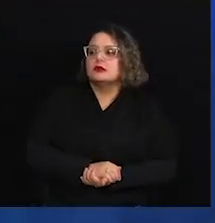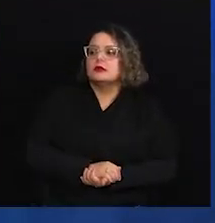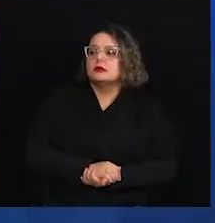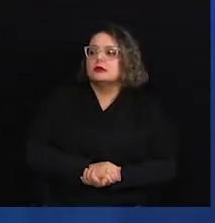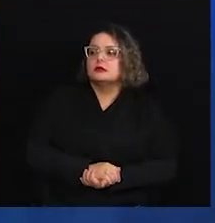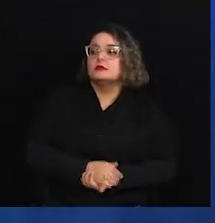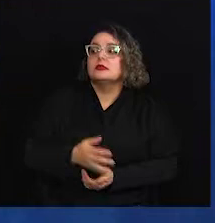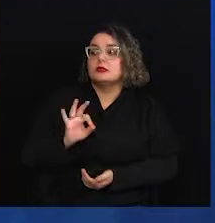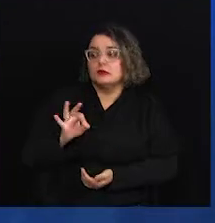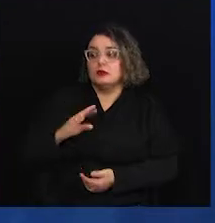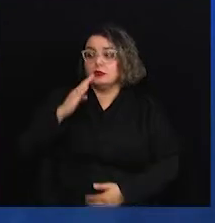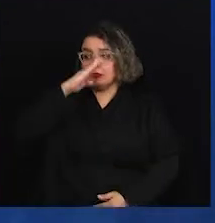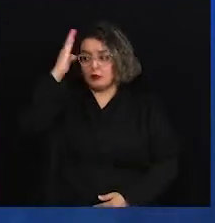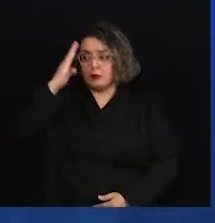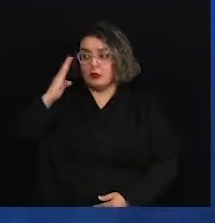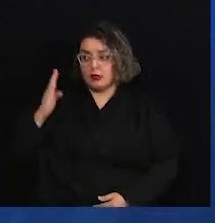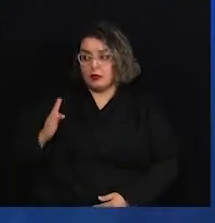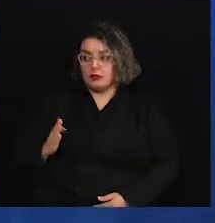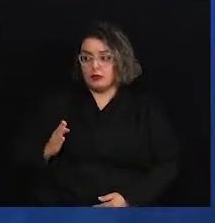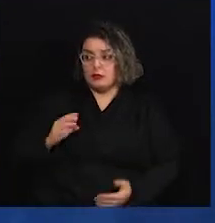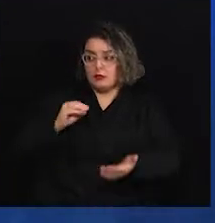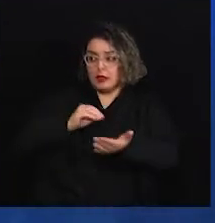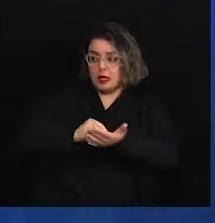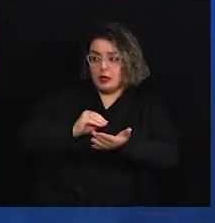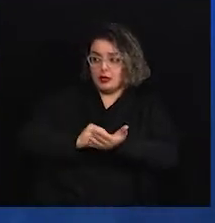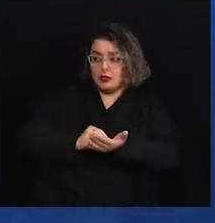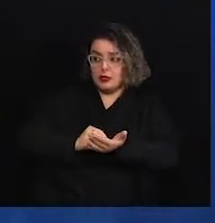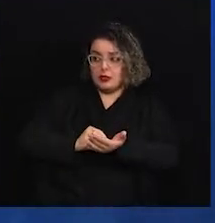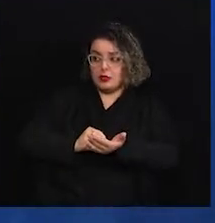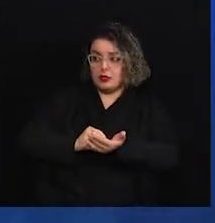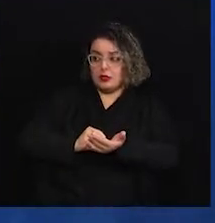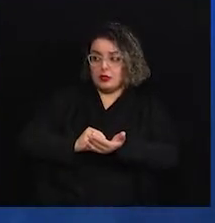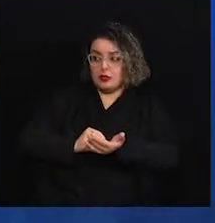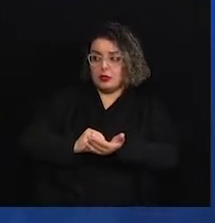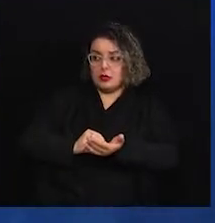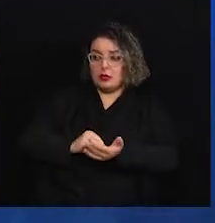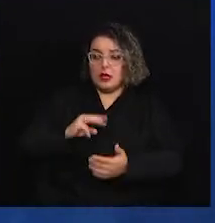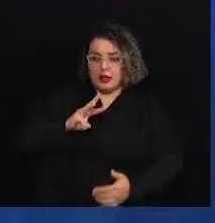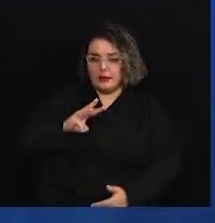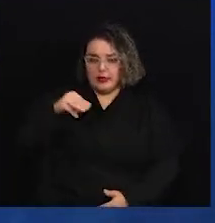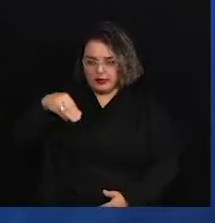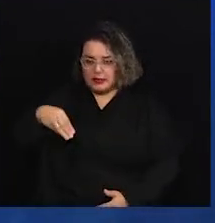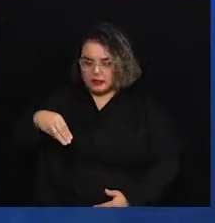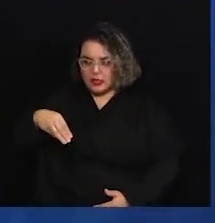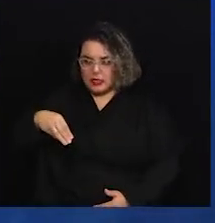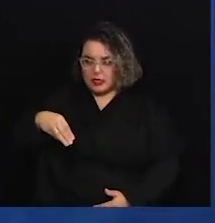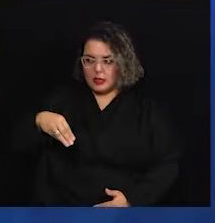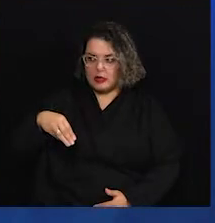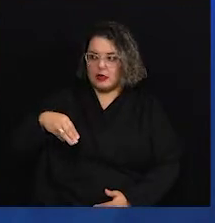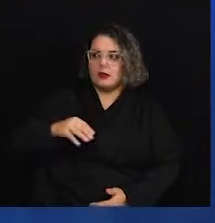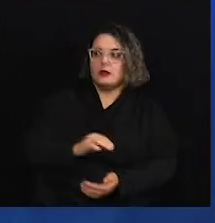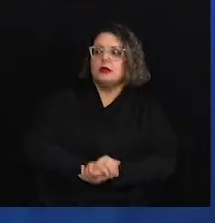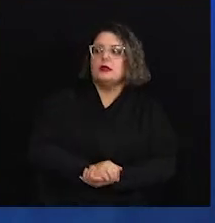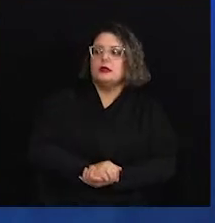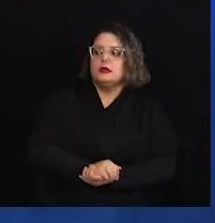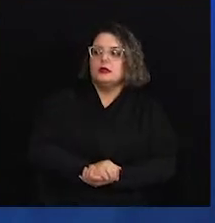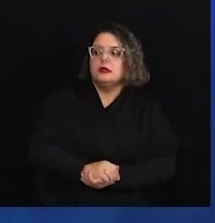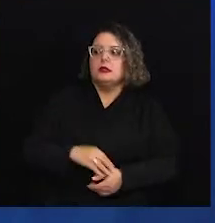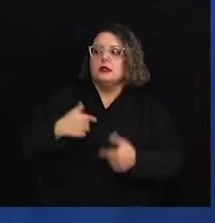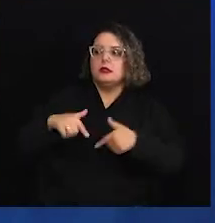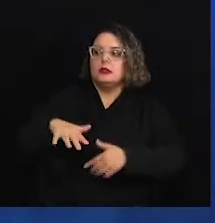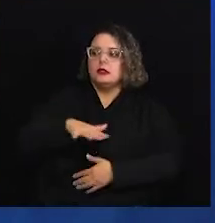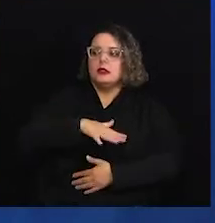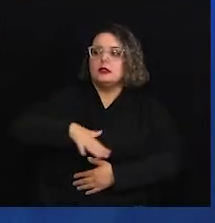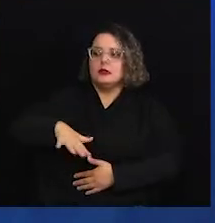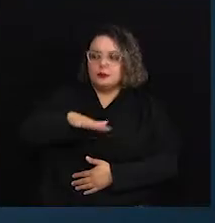Tá certo. No Brasil, a minha última passagem profissional foi na 3M. Eu entrei como um trainee na 3M, trabalhei